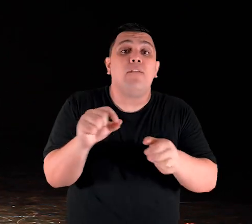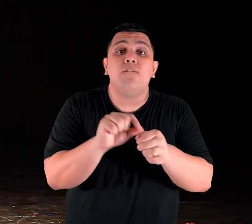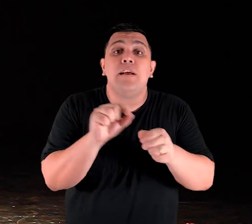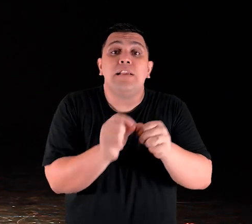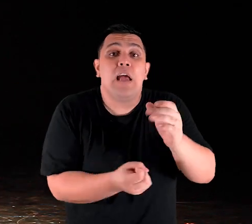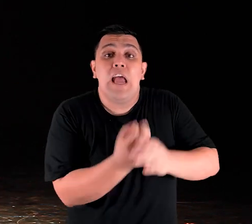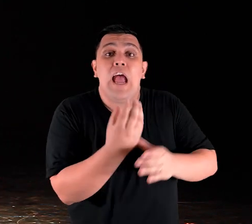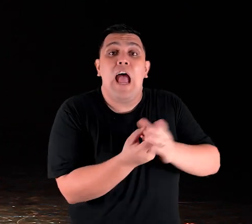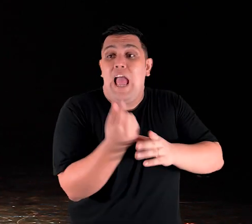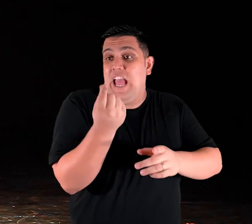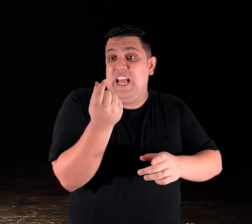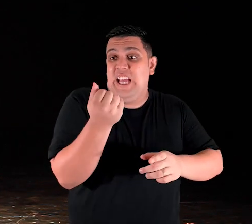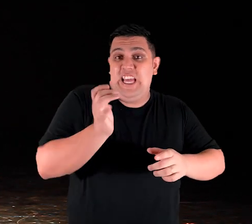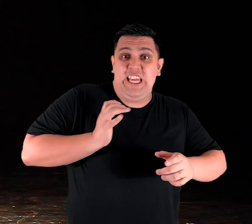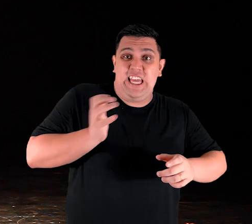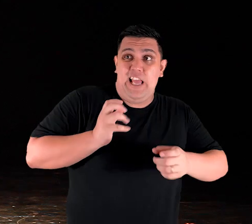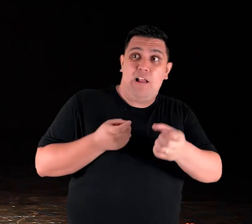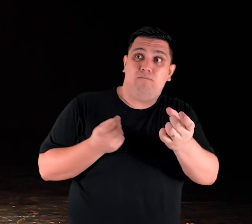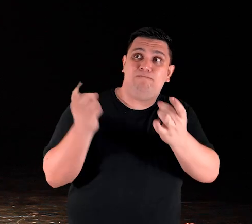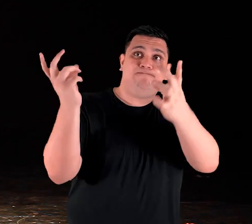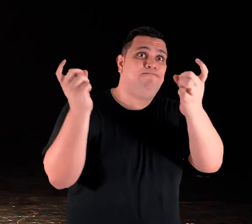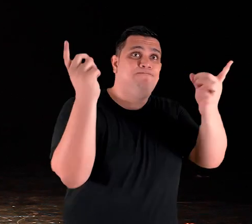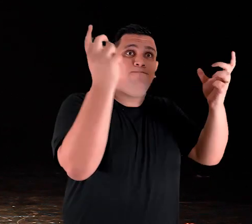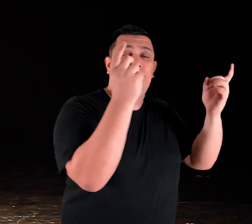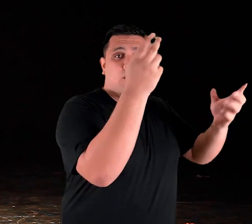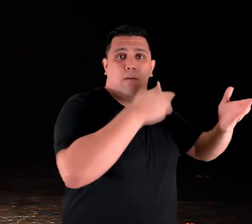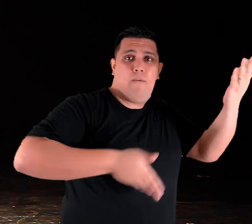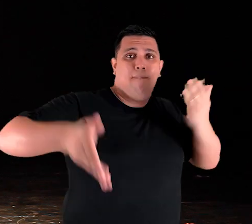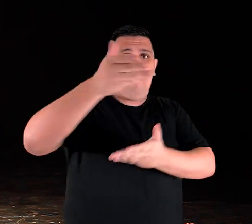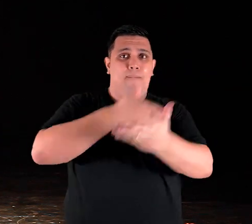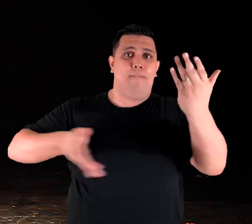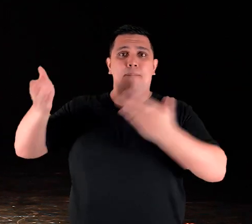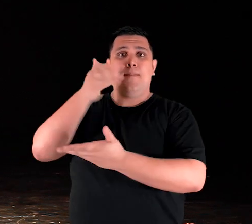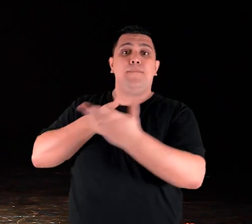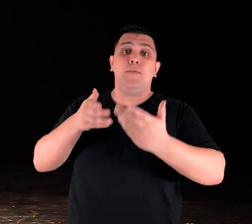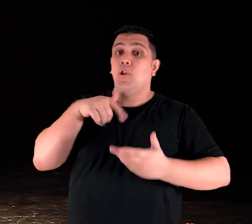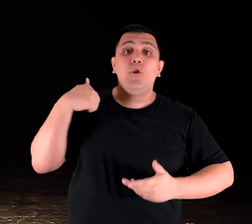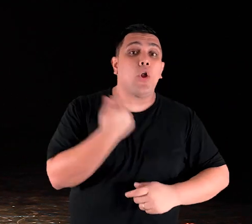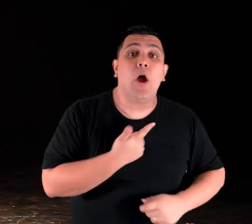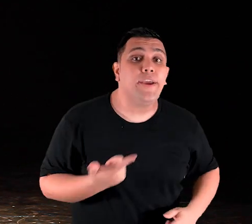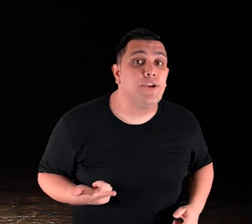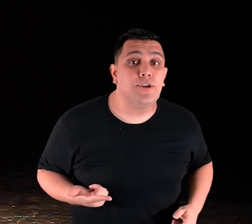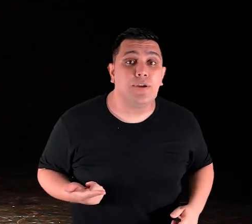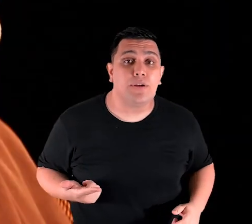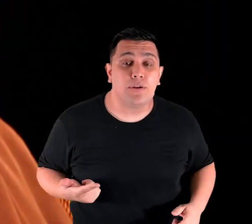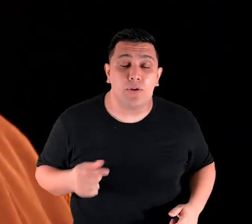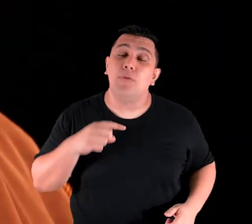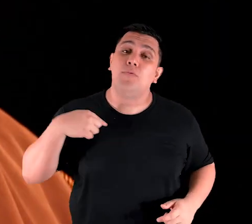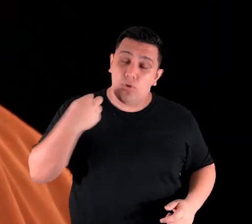riquezas circularem por aí. Somos nós.